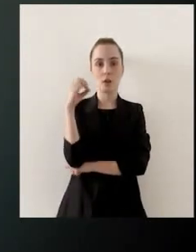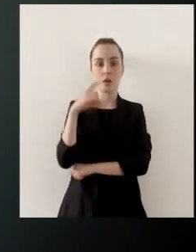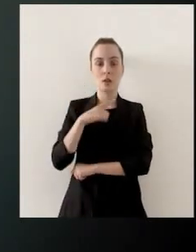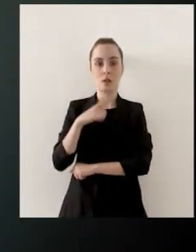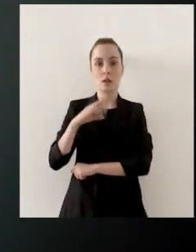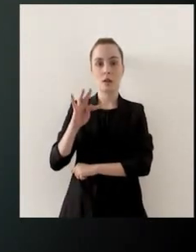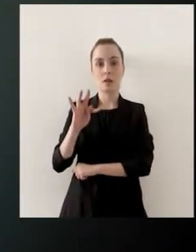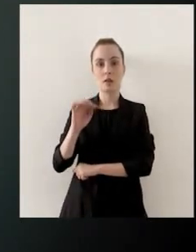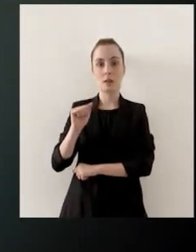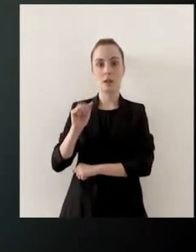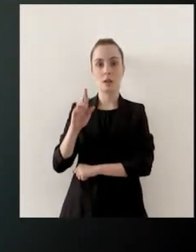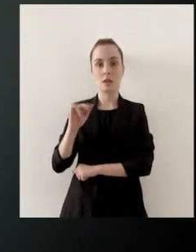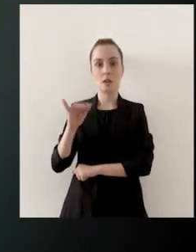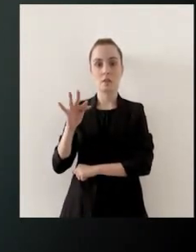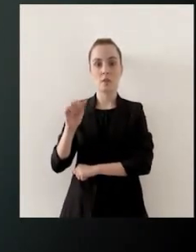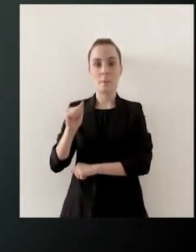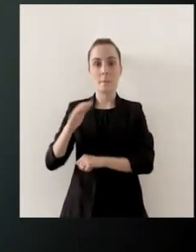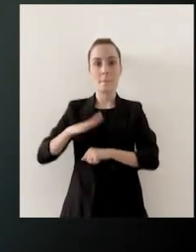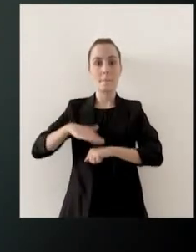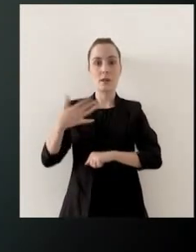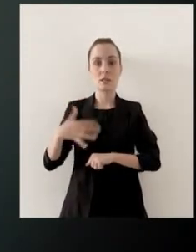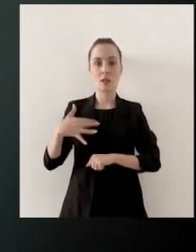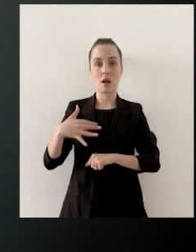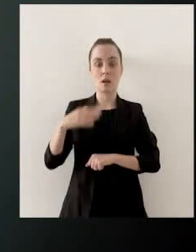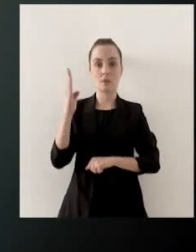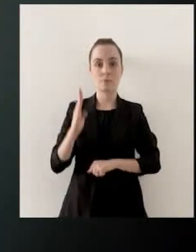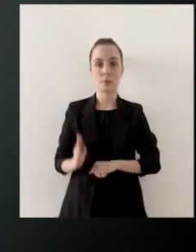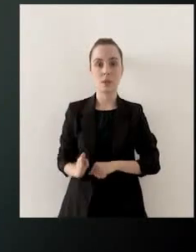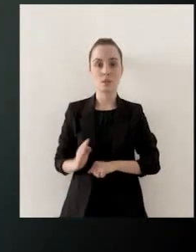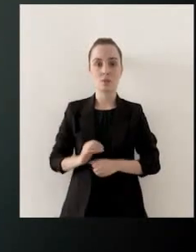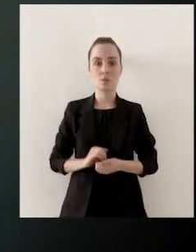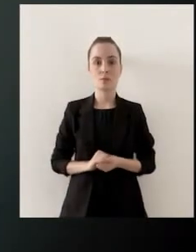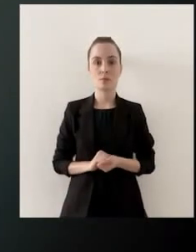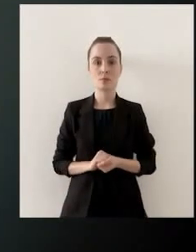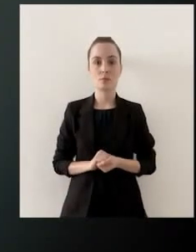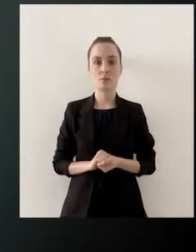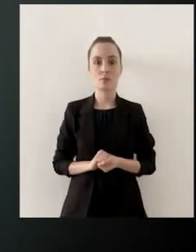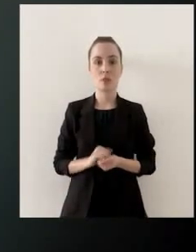Porto Alegre tem a tarifa mais cara entre as capitais brasileiras.